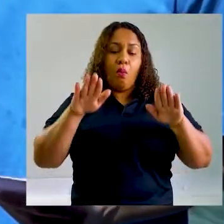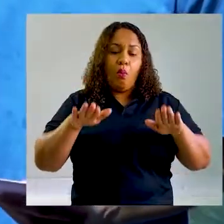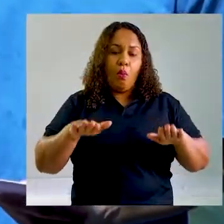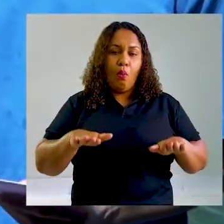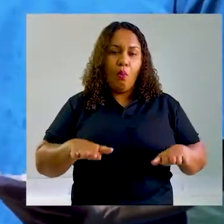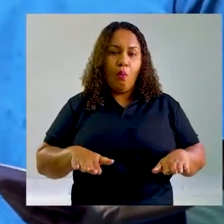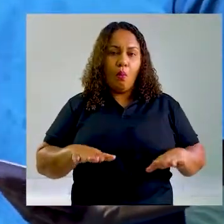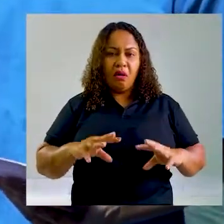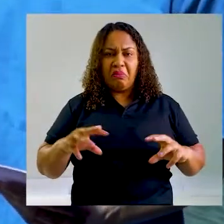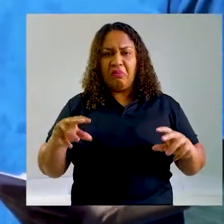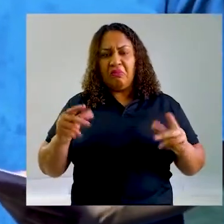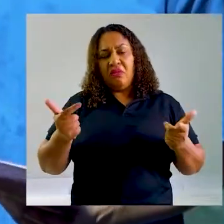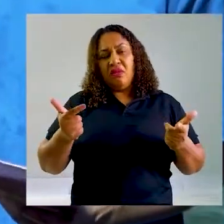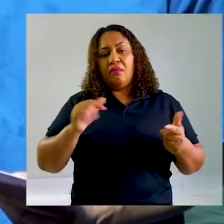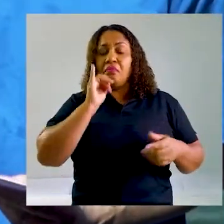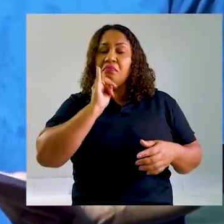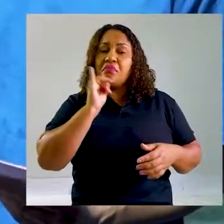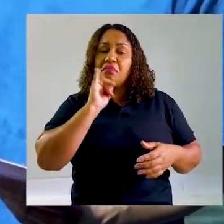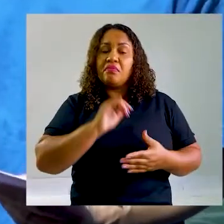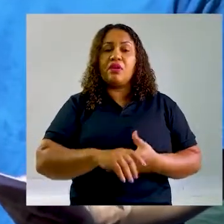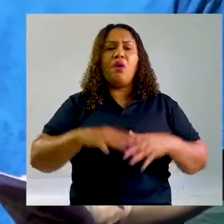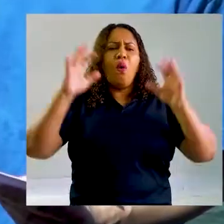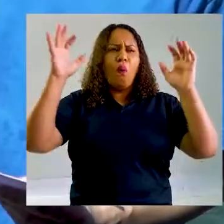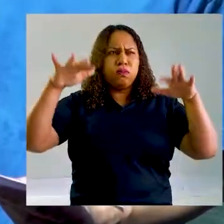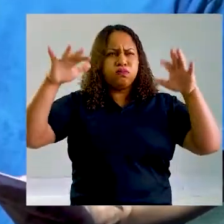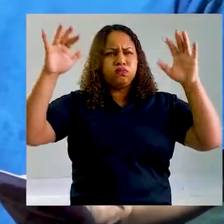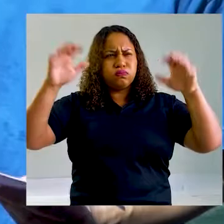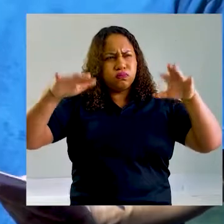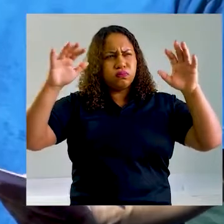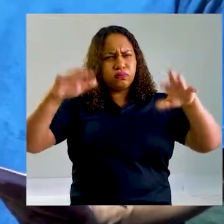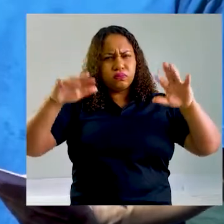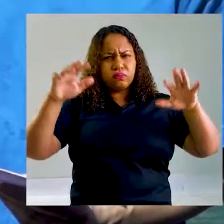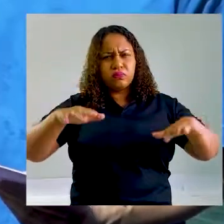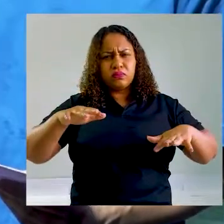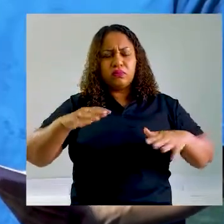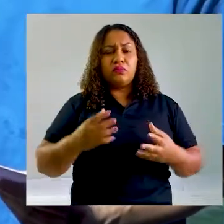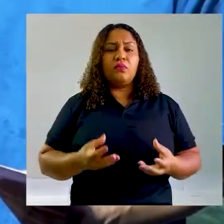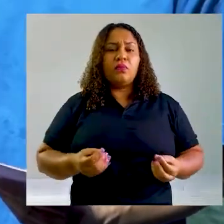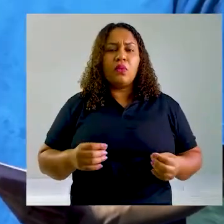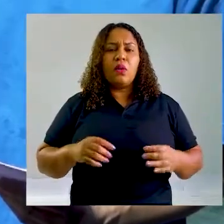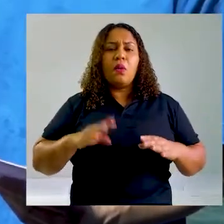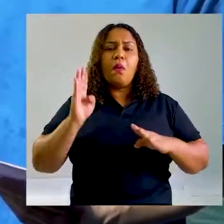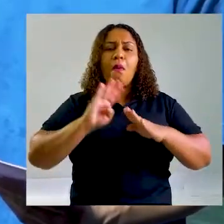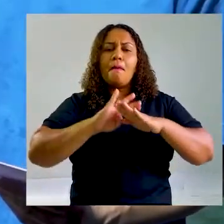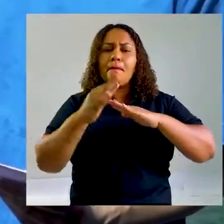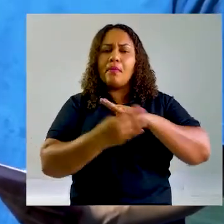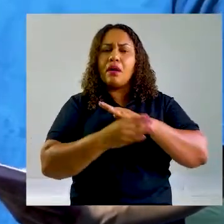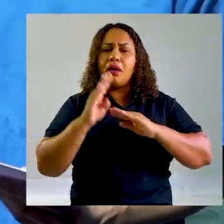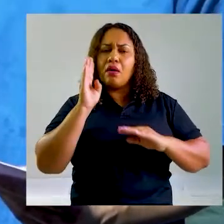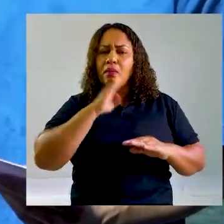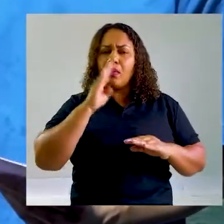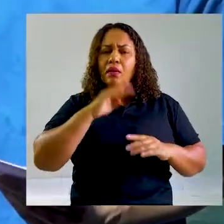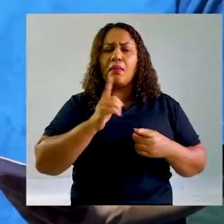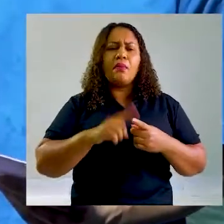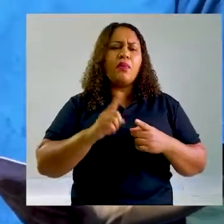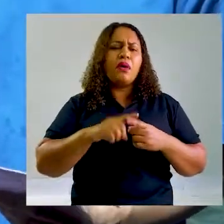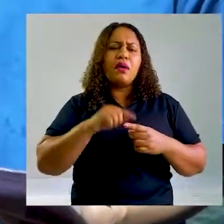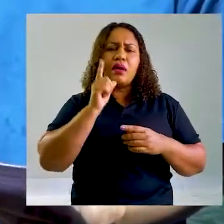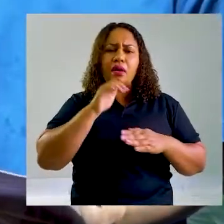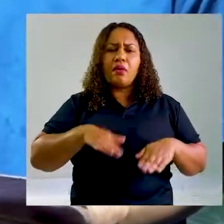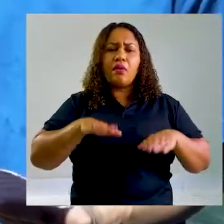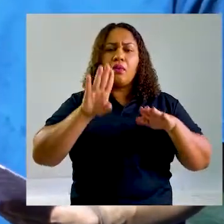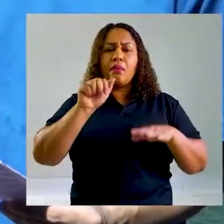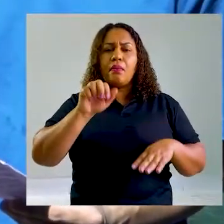né? Porque, por exemplo, quando chove muito de uma vez só, no bairro Bacuri ali, o rio